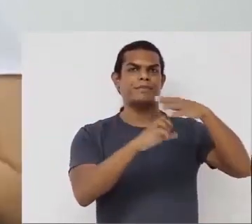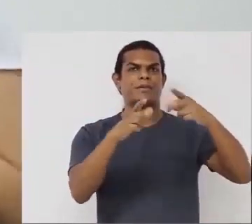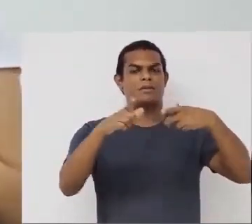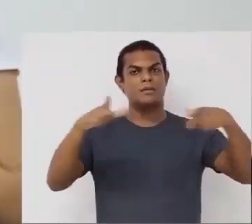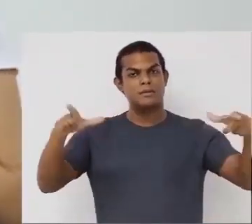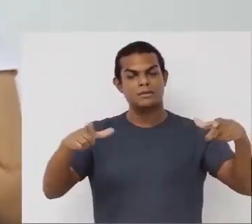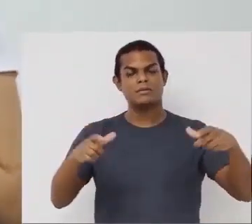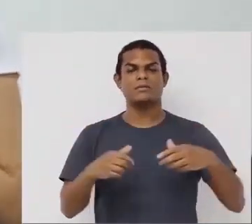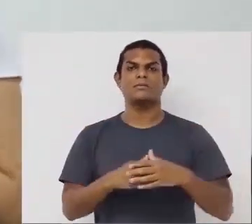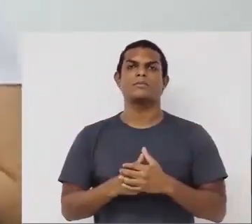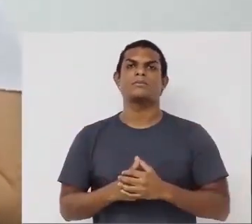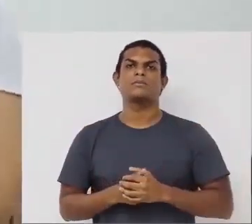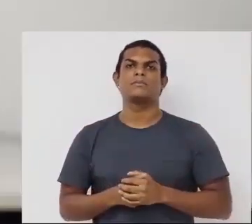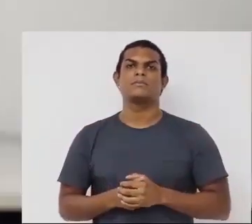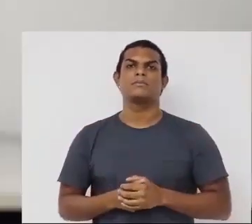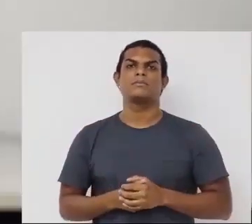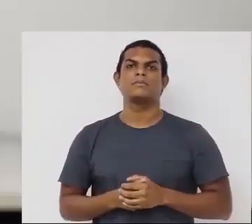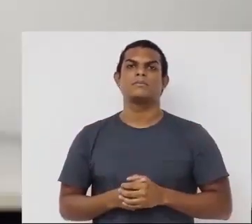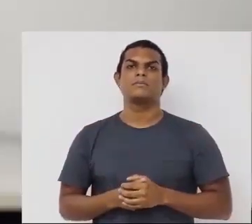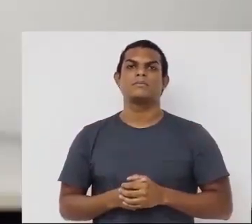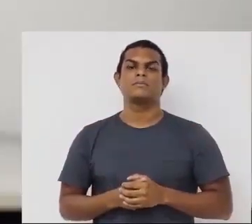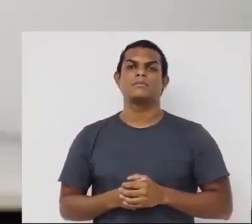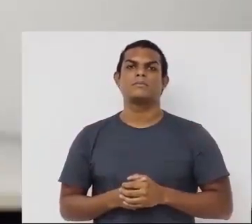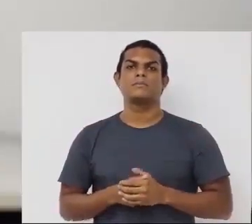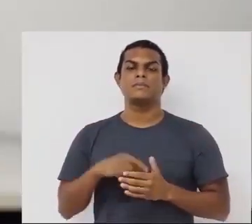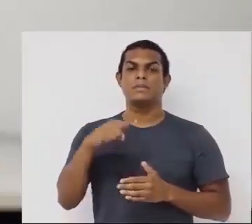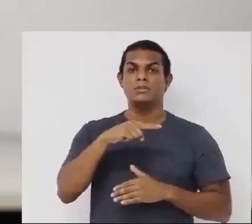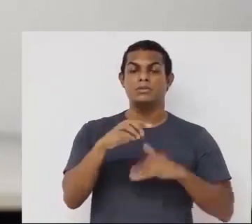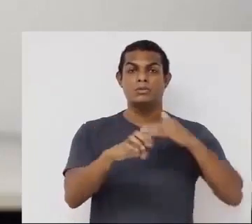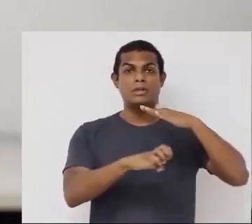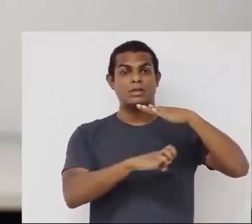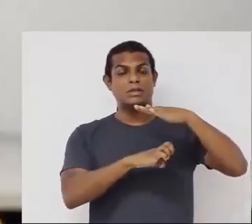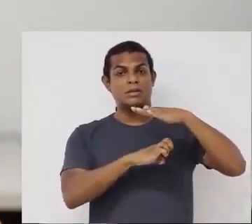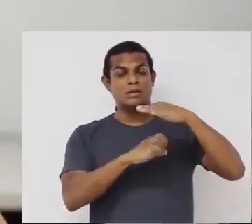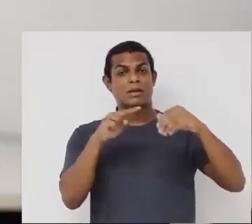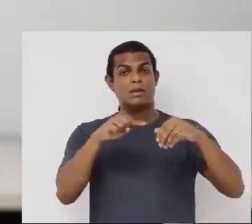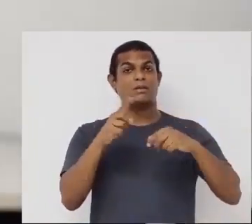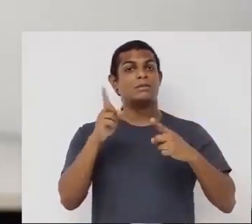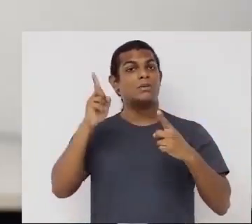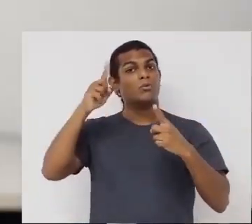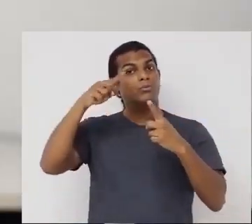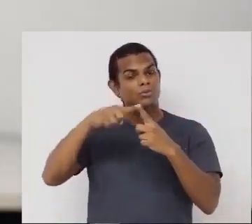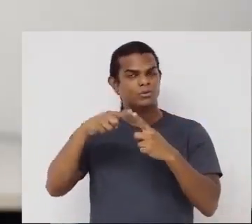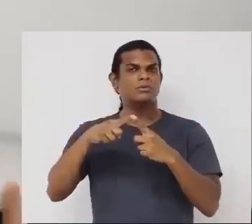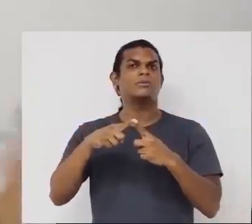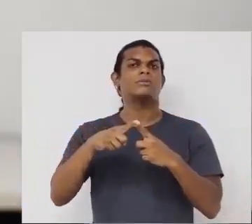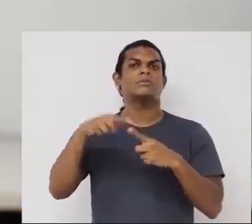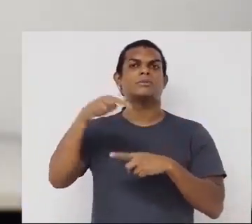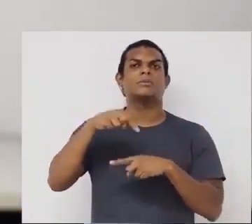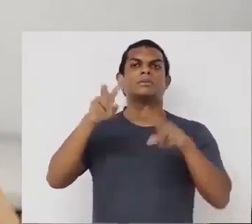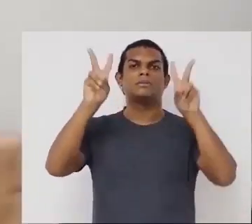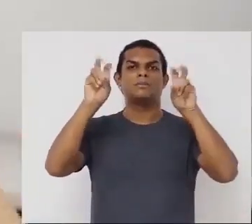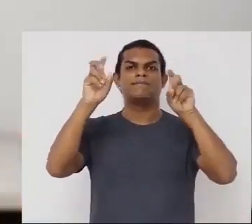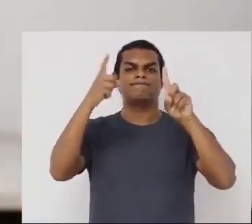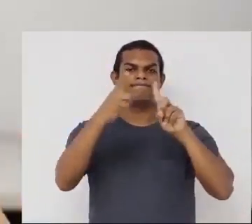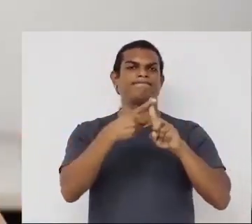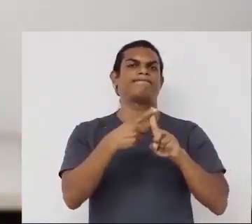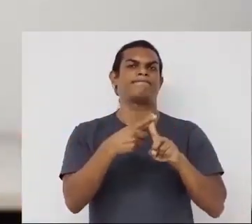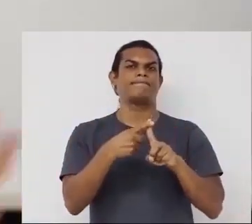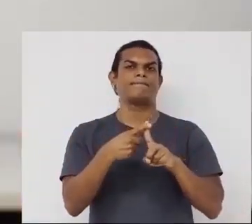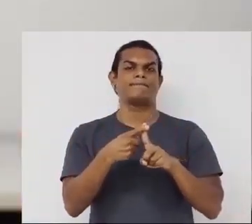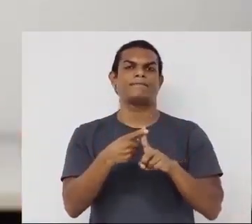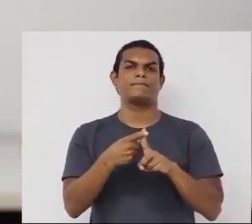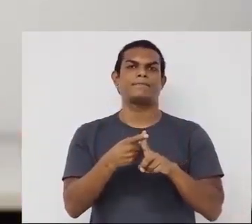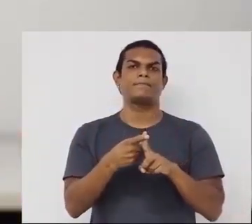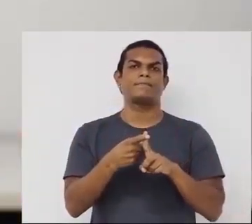lucro ao invés de dar prejuízo. Então, essa é a nossa batalha ao longo da primeira competência